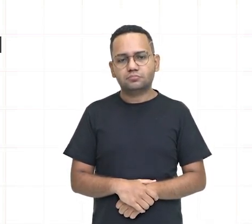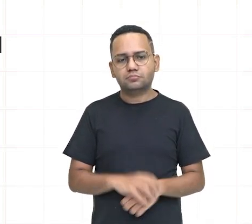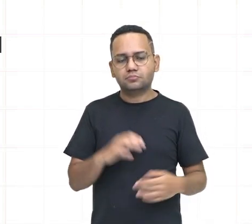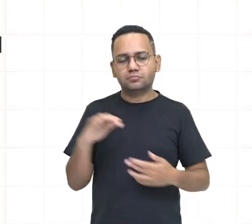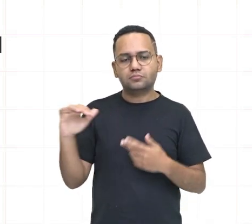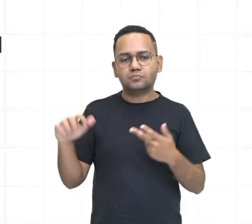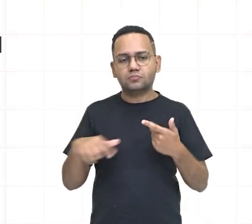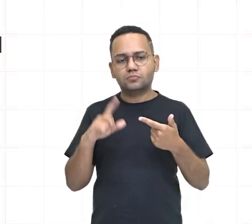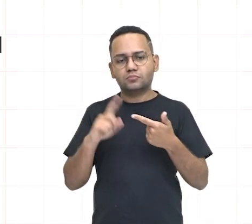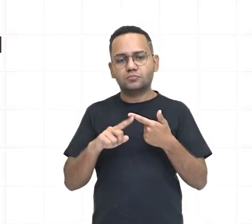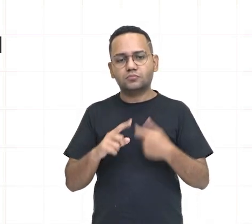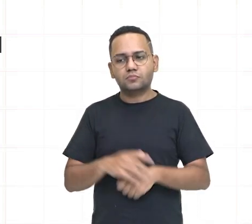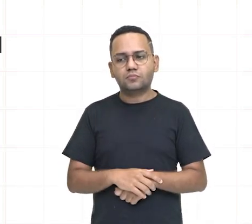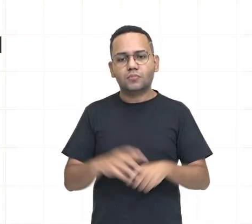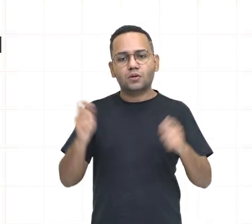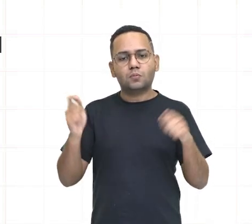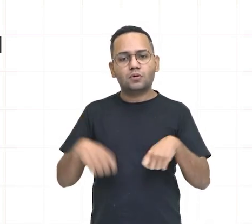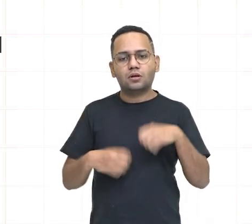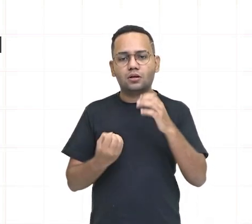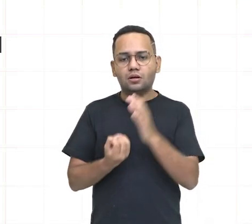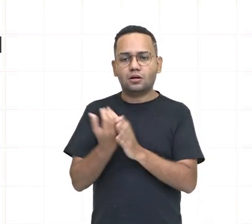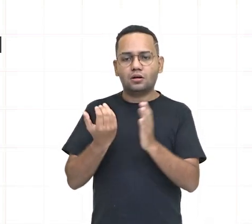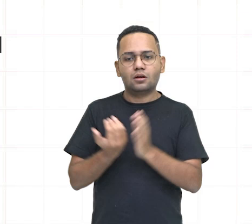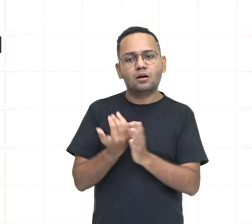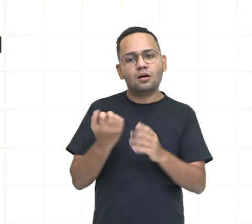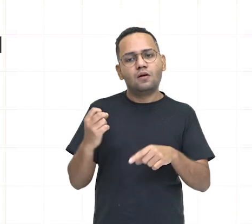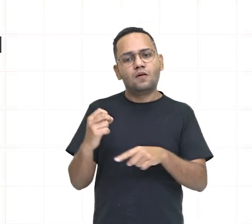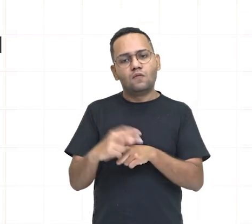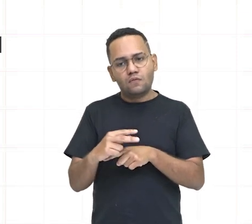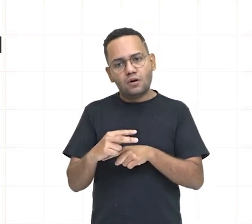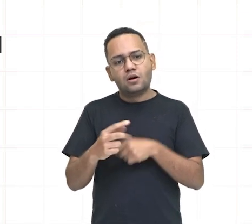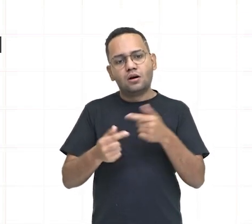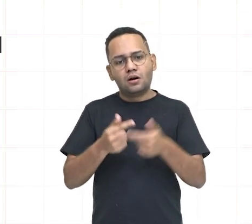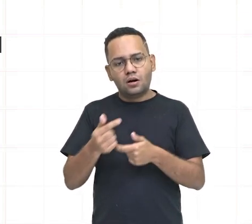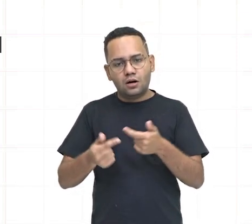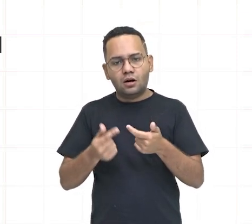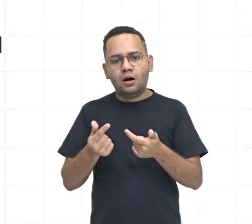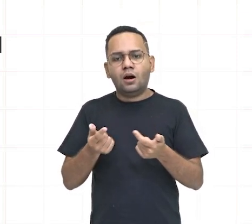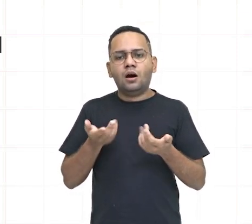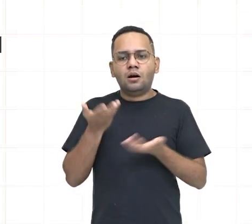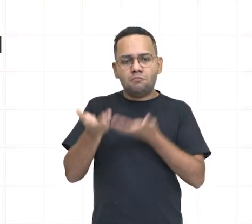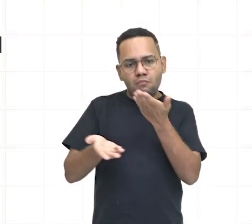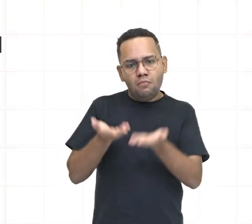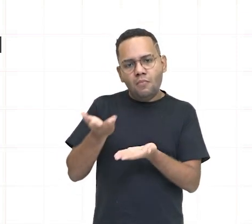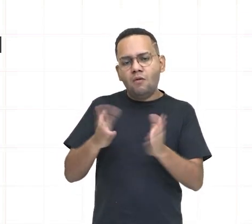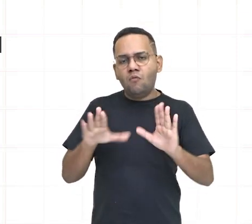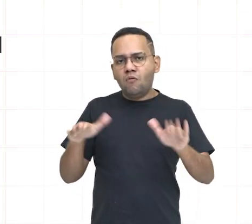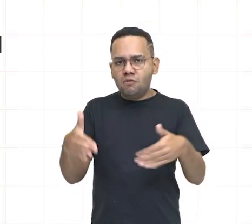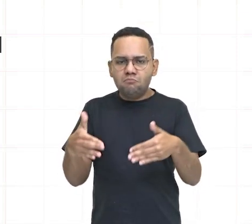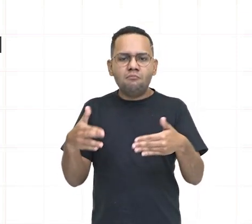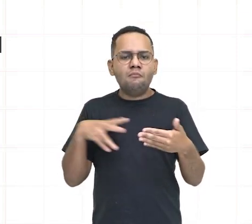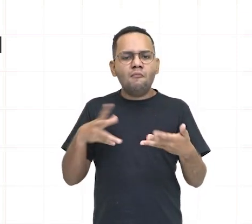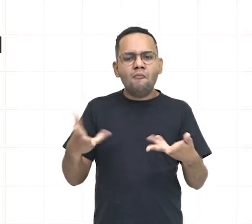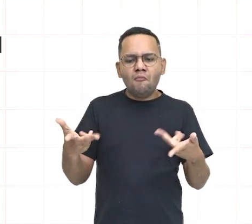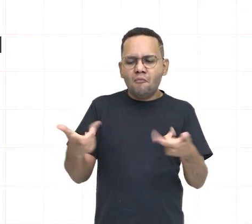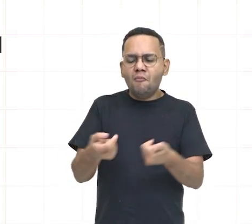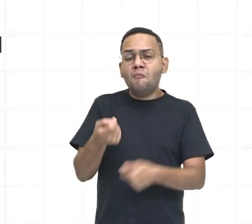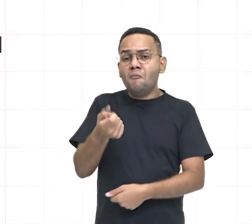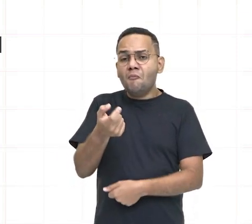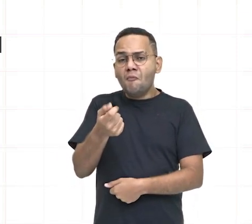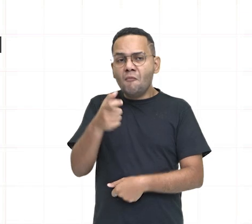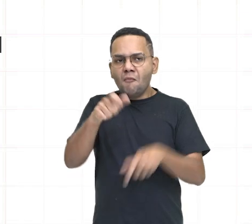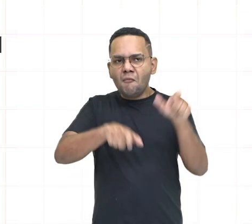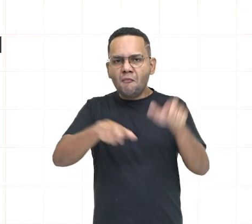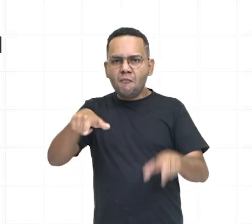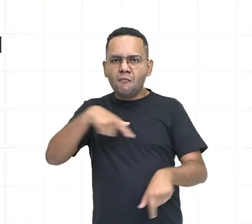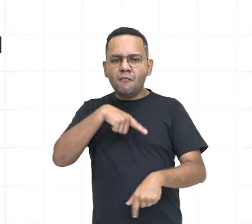que têm uma qualificação específica e daí são menos pessoas que têm essa qualificação necessária. E aí, por